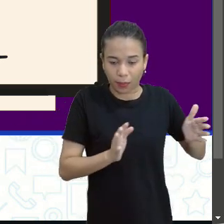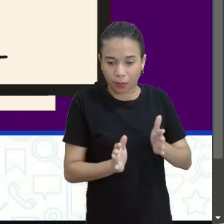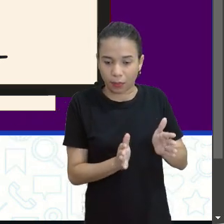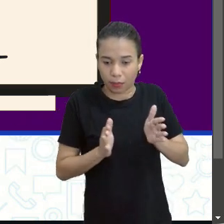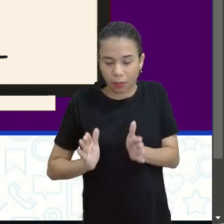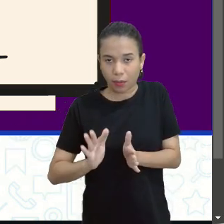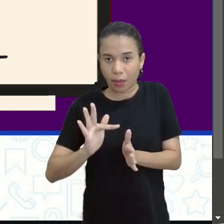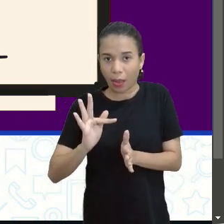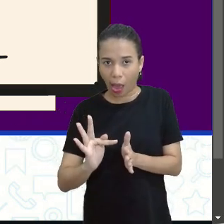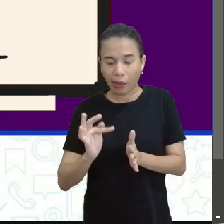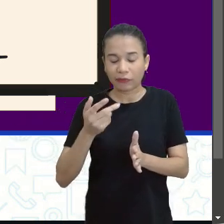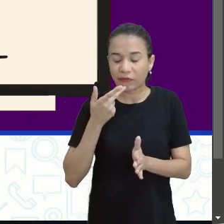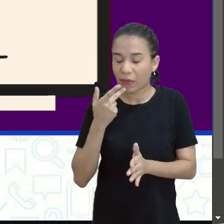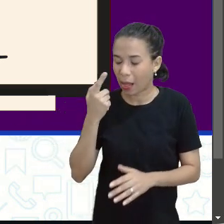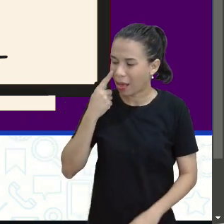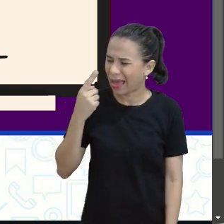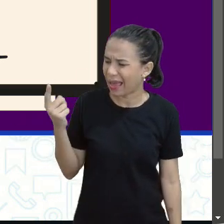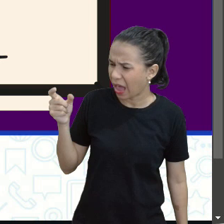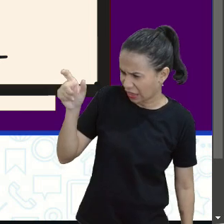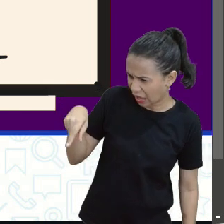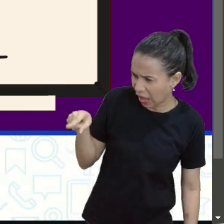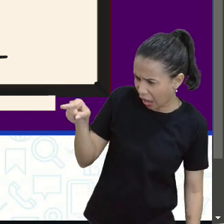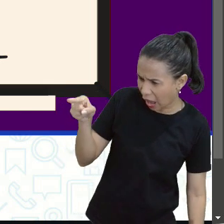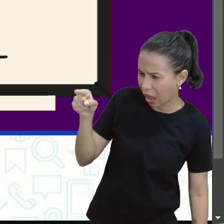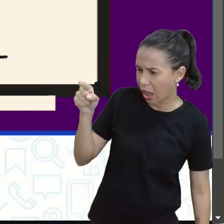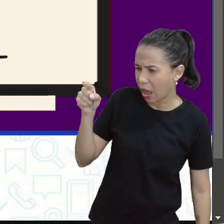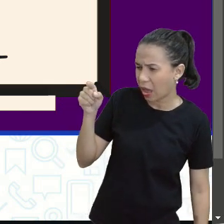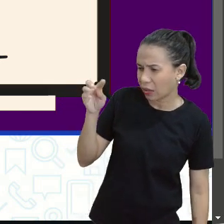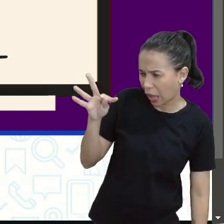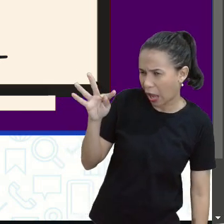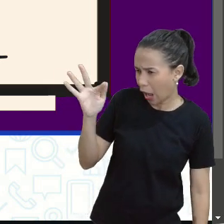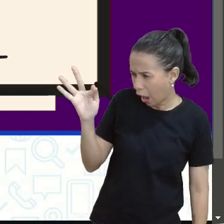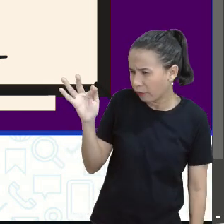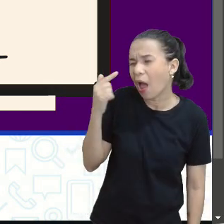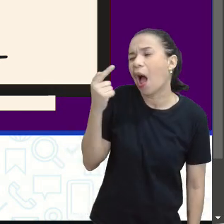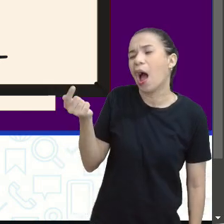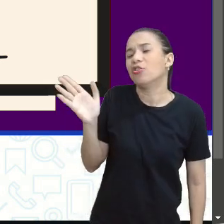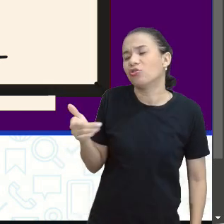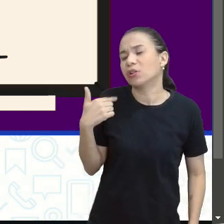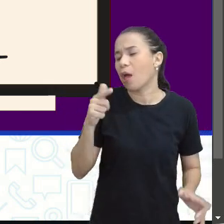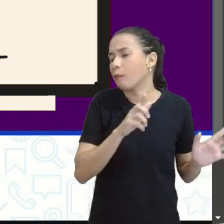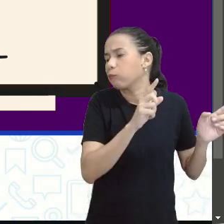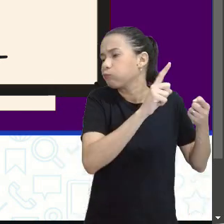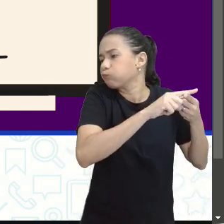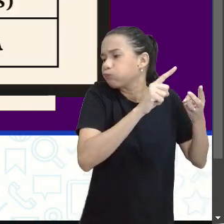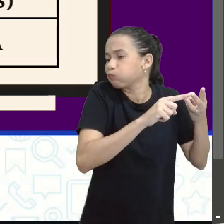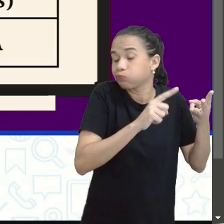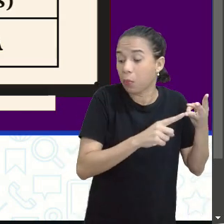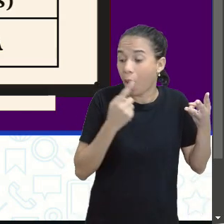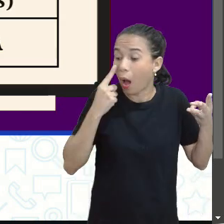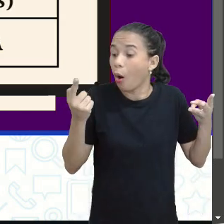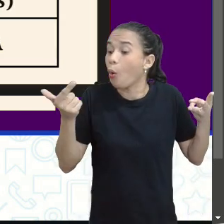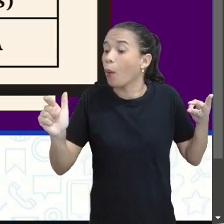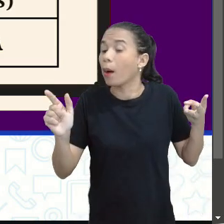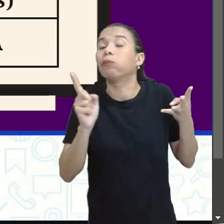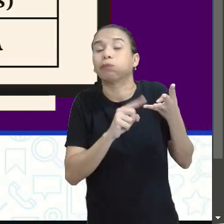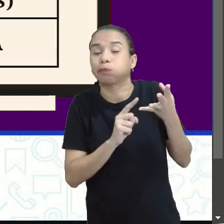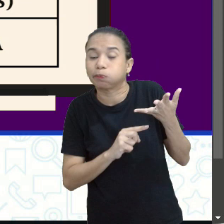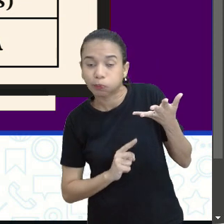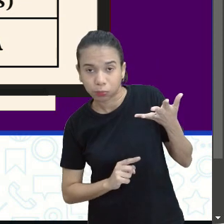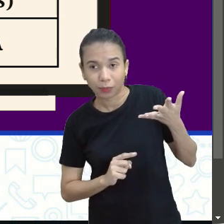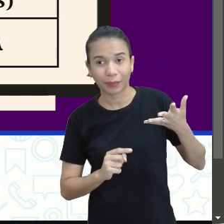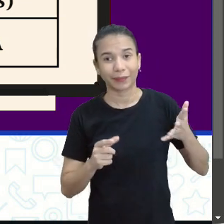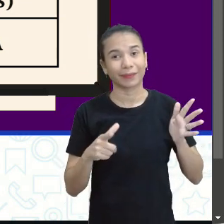ó, então esse atleta aqui, ele participa de tais provas, né? E os outros de outras. Então,